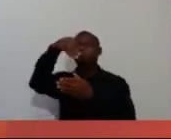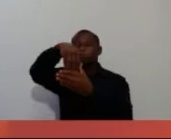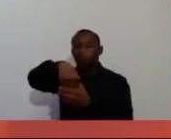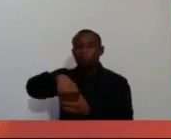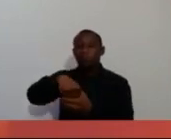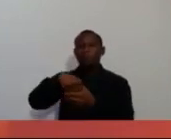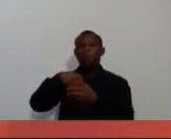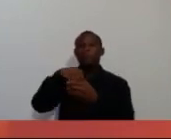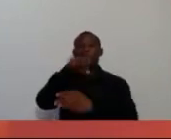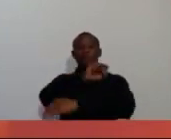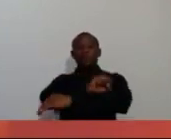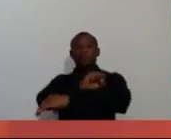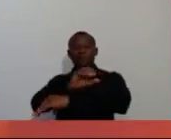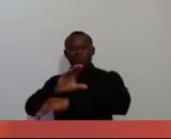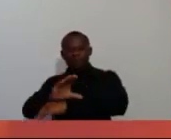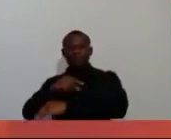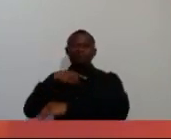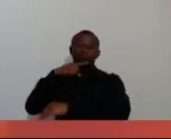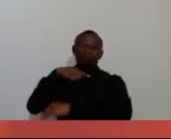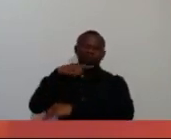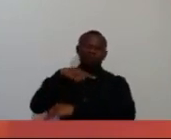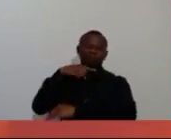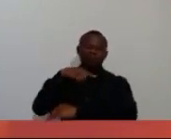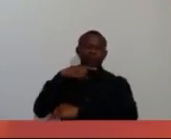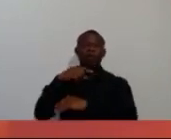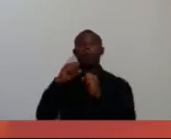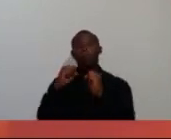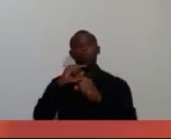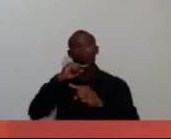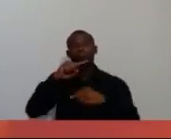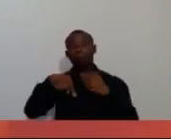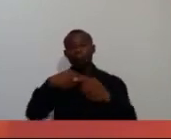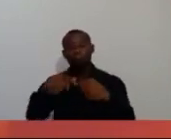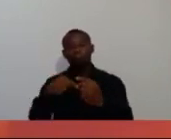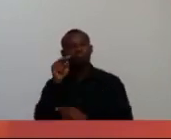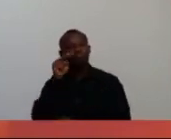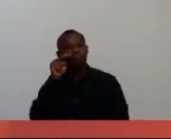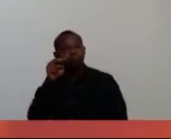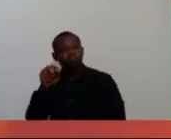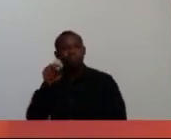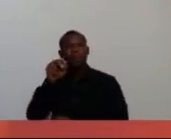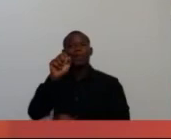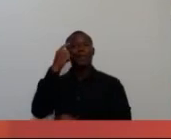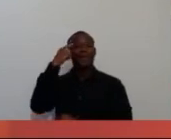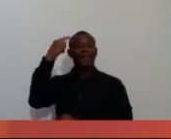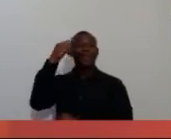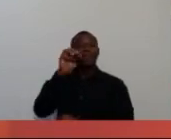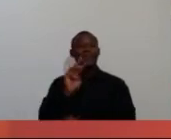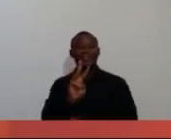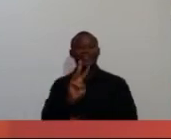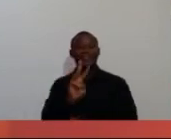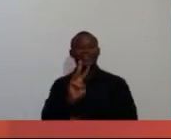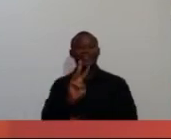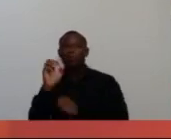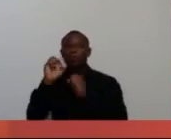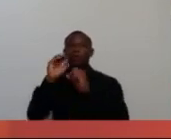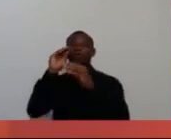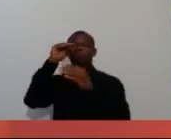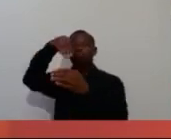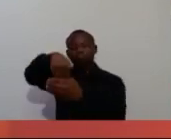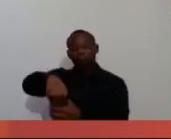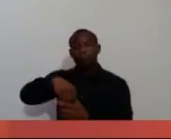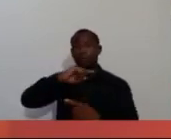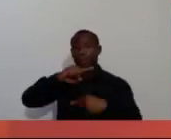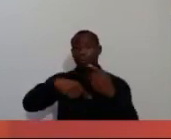acessando essa informação importante, o seminário, através do link direto ao final do evento, iremos disponibilizar no chat de perguntas